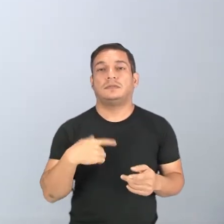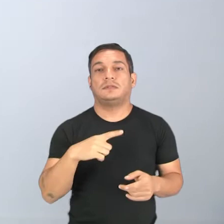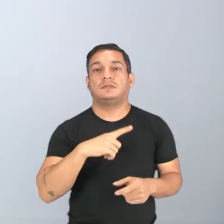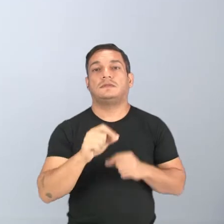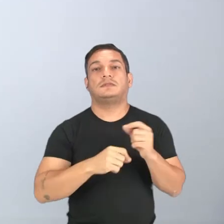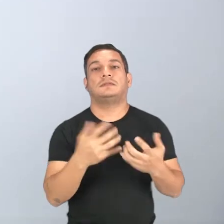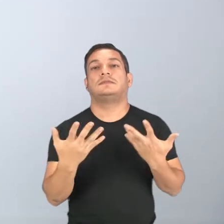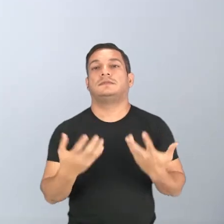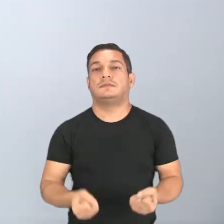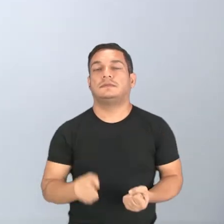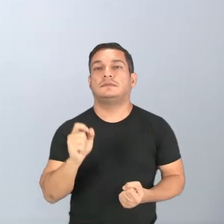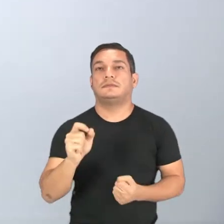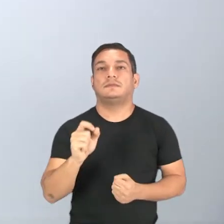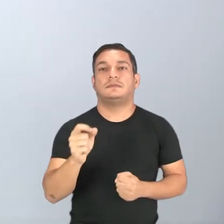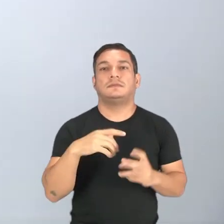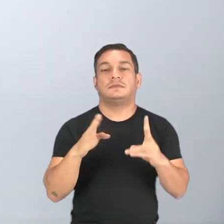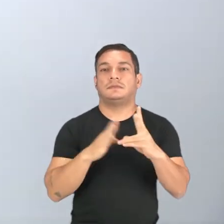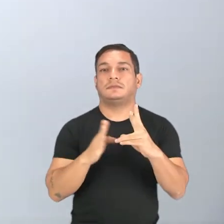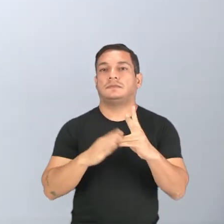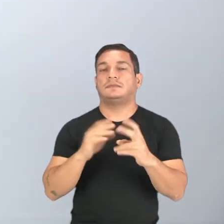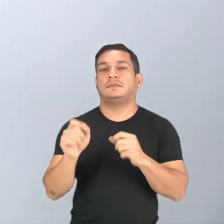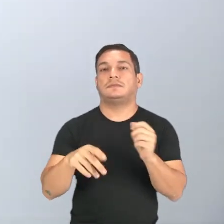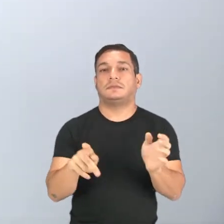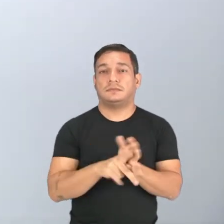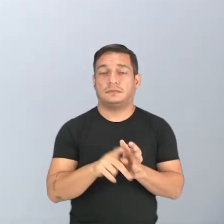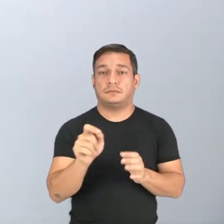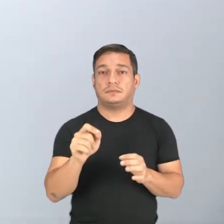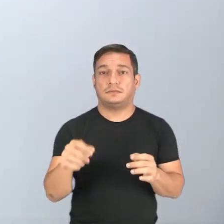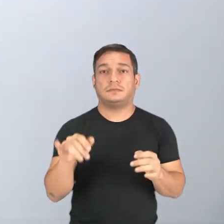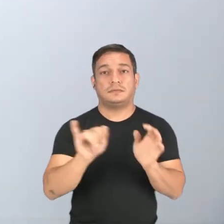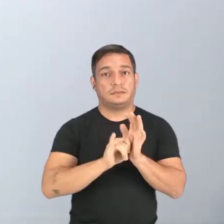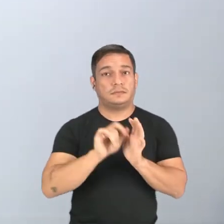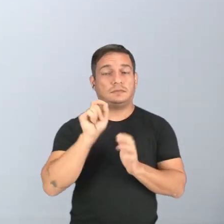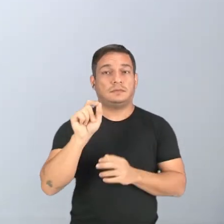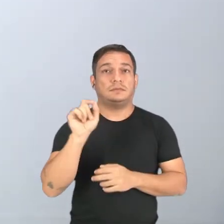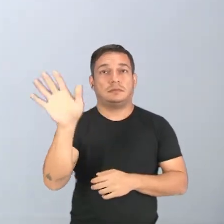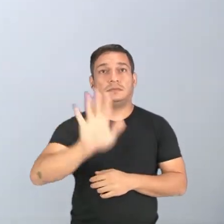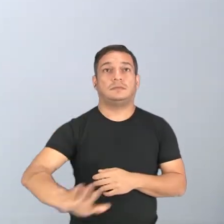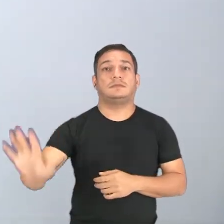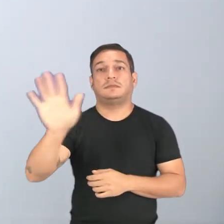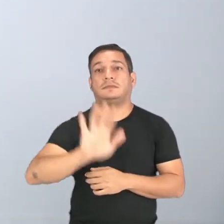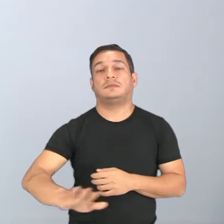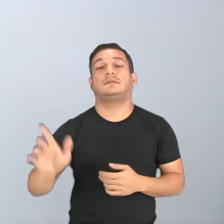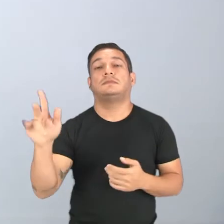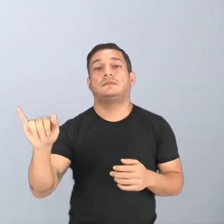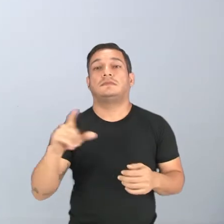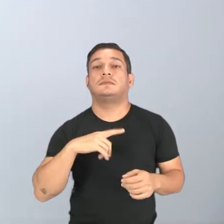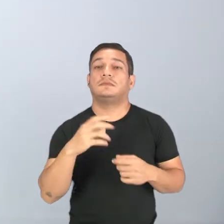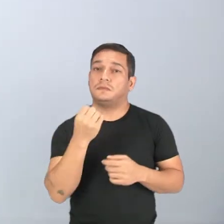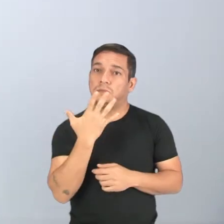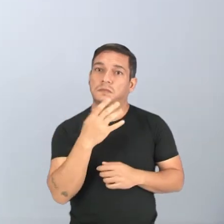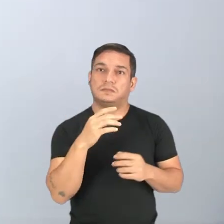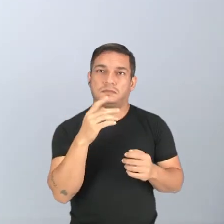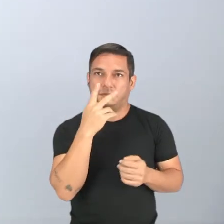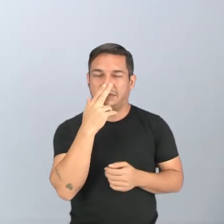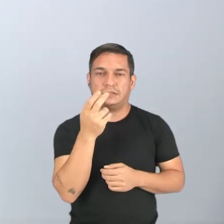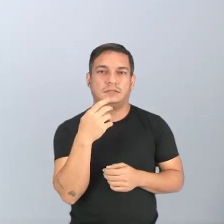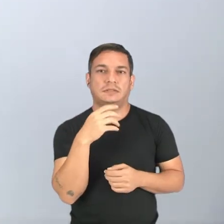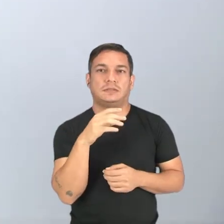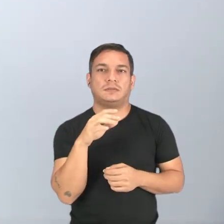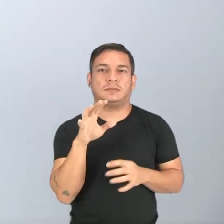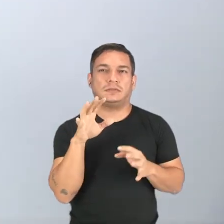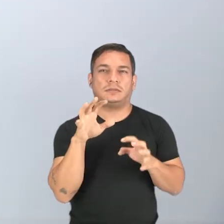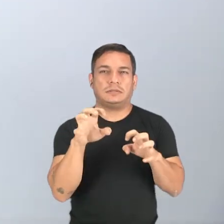uma aceitação desse indígena como pertencente à identidade nacional. Então ele vai ser o bom selvagem lá do